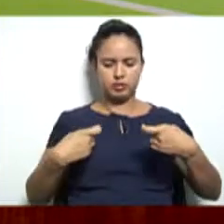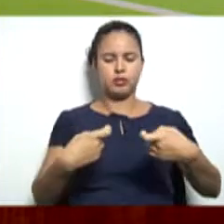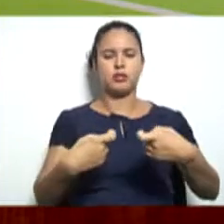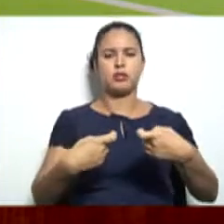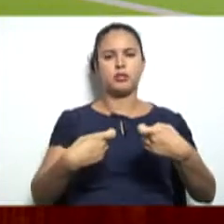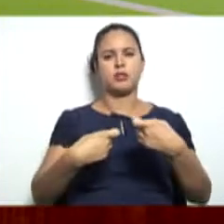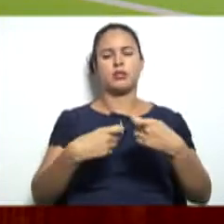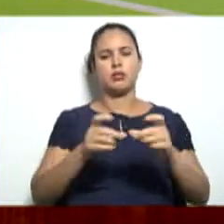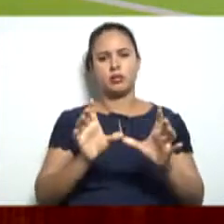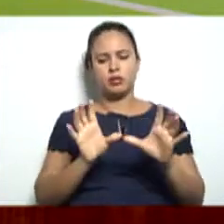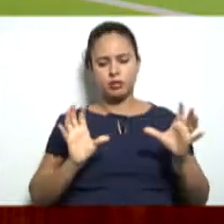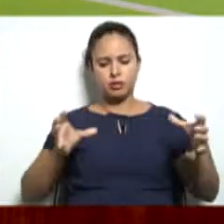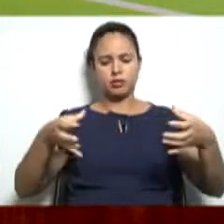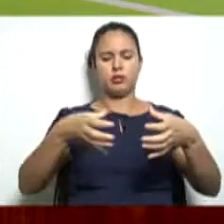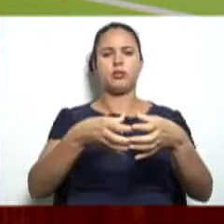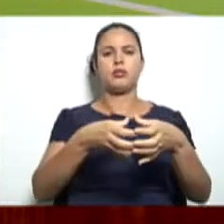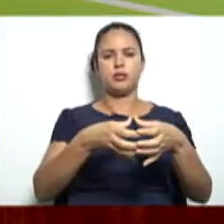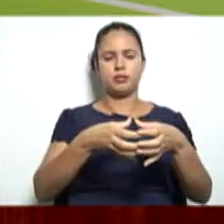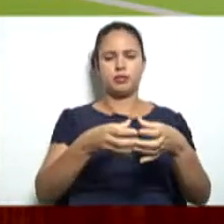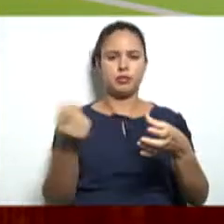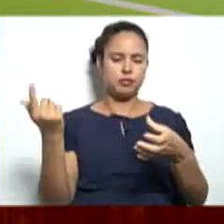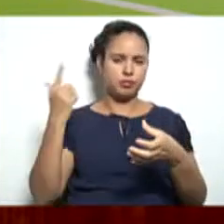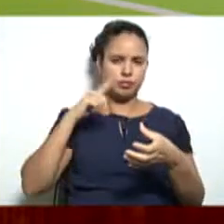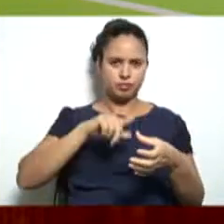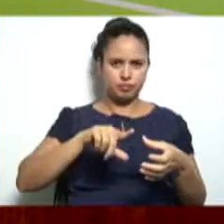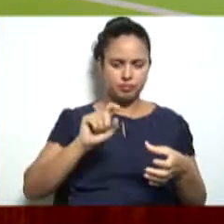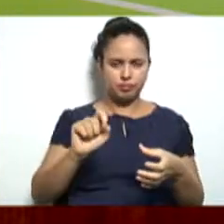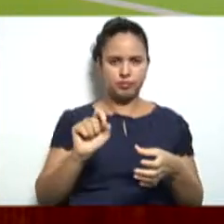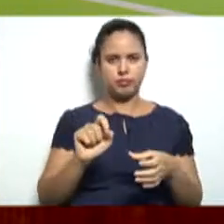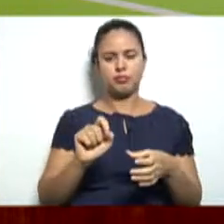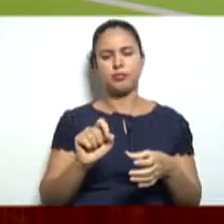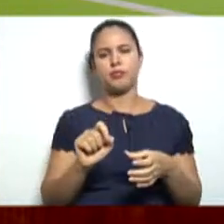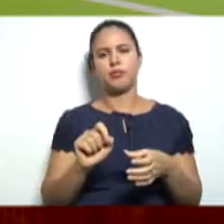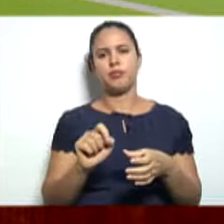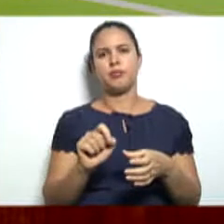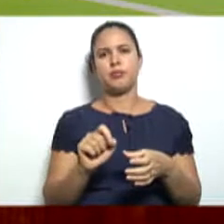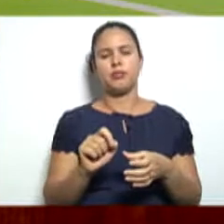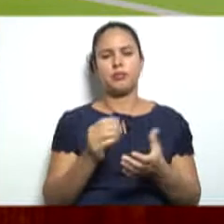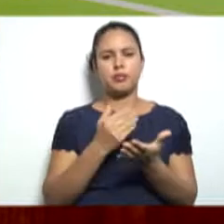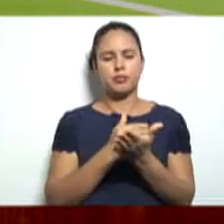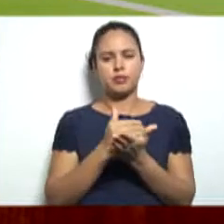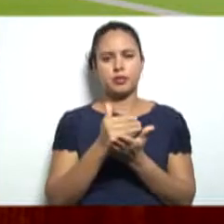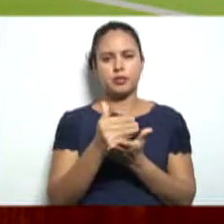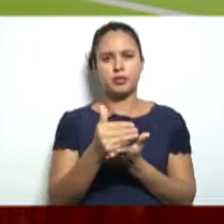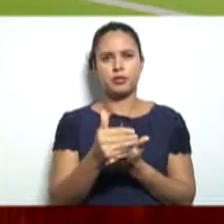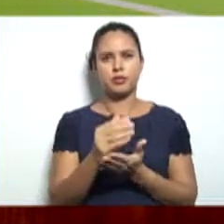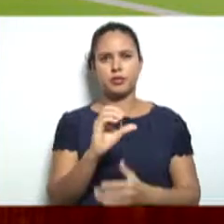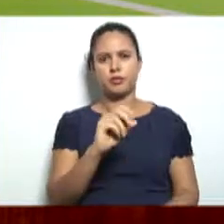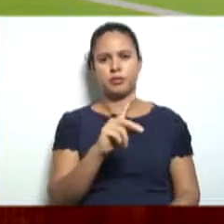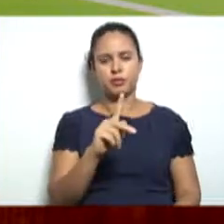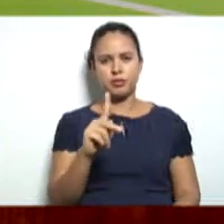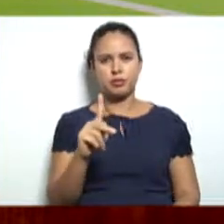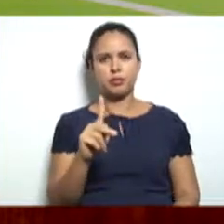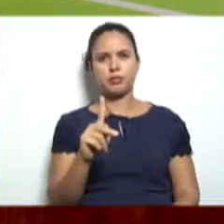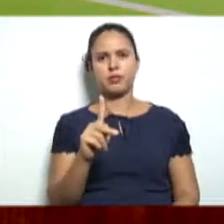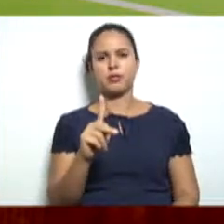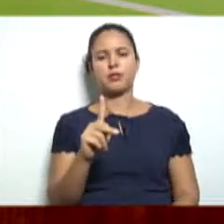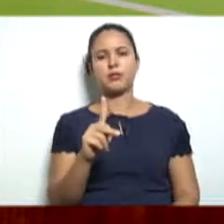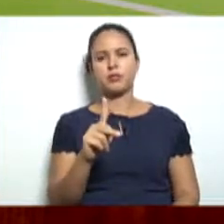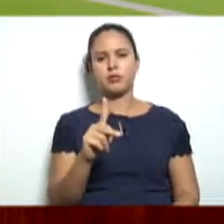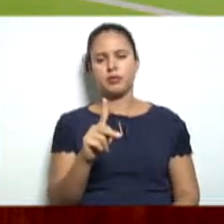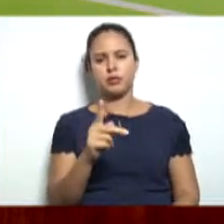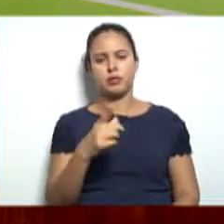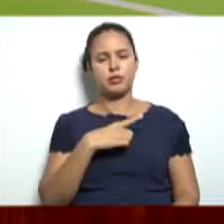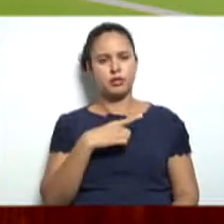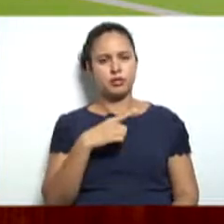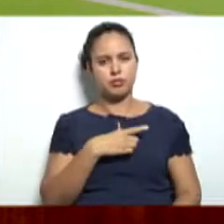para fazer as coisas acontecerem, e aí eles começam as cooperativas para facilitar o acesso